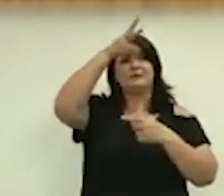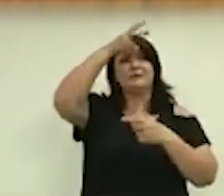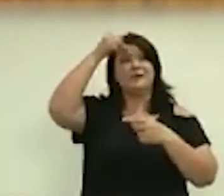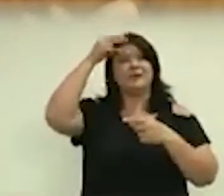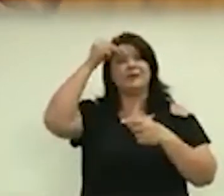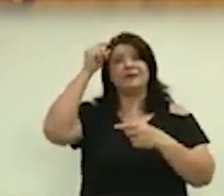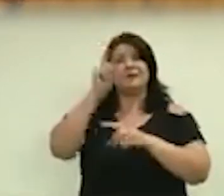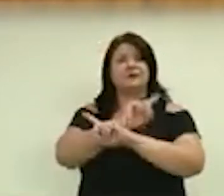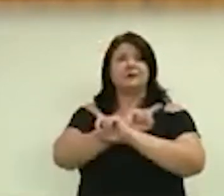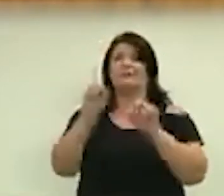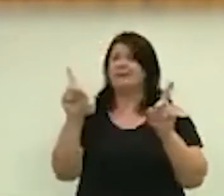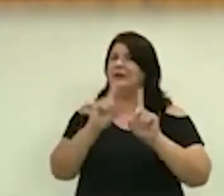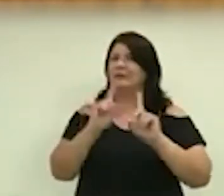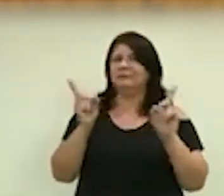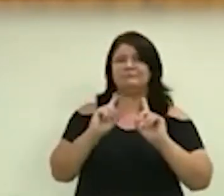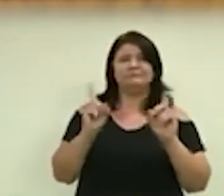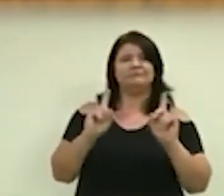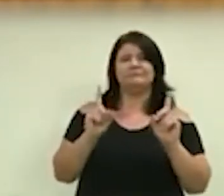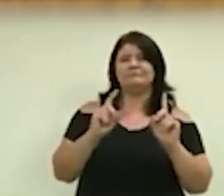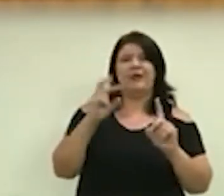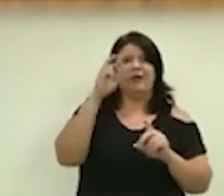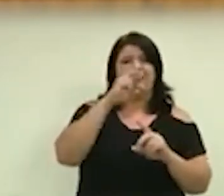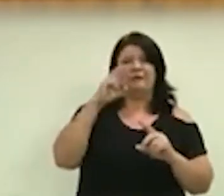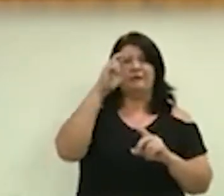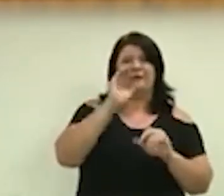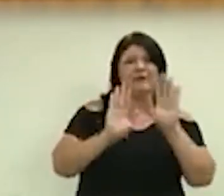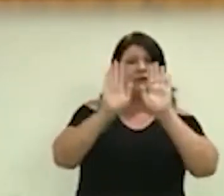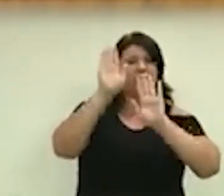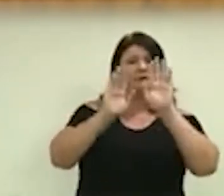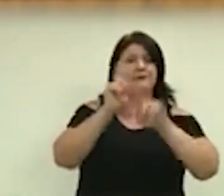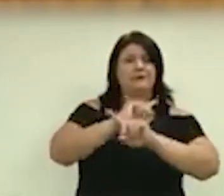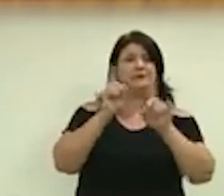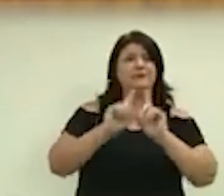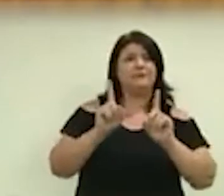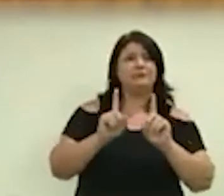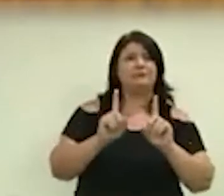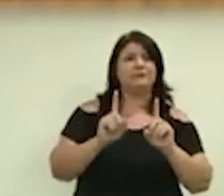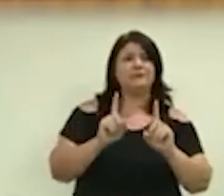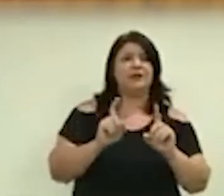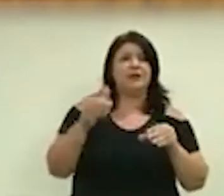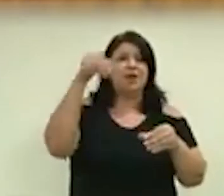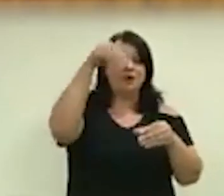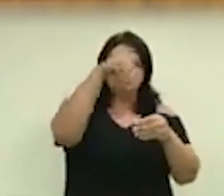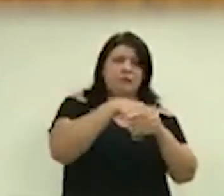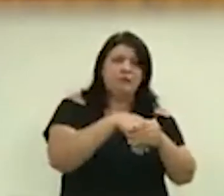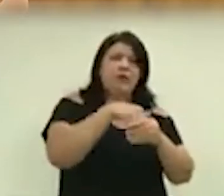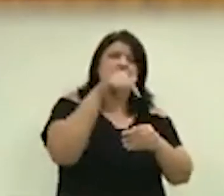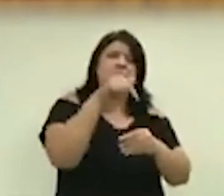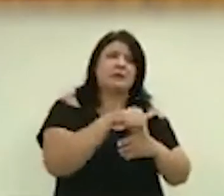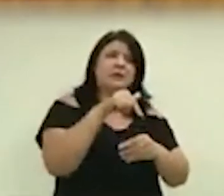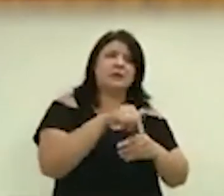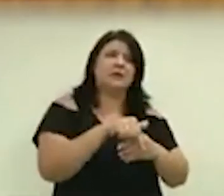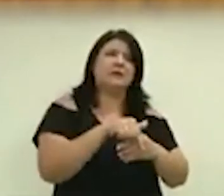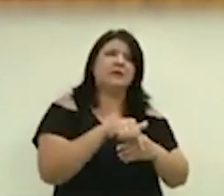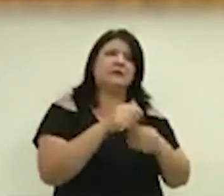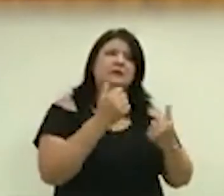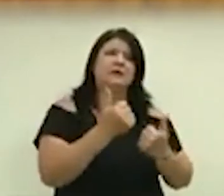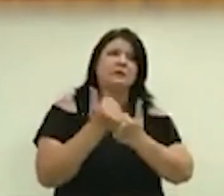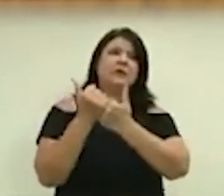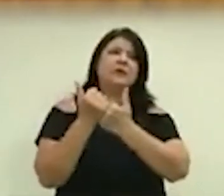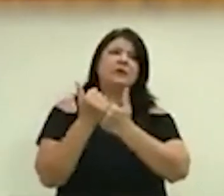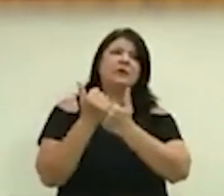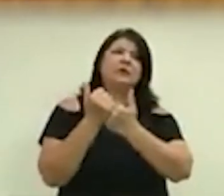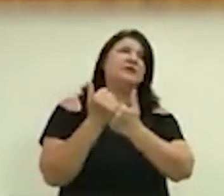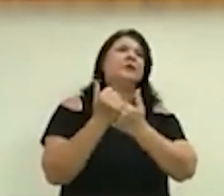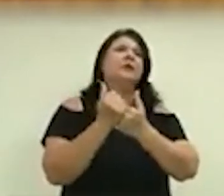Em que pese o verbo tenha sido conjugado no presente aqui, eu não posso concordar porque ele não acontece.